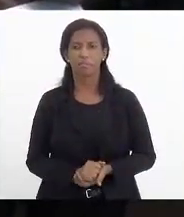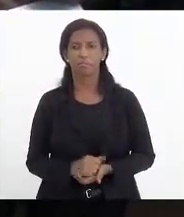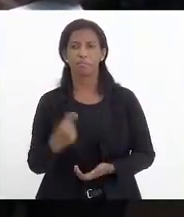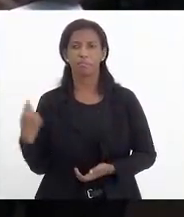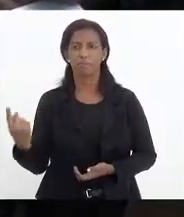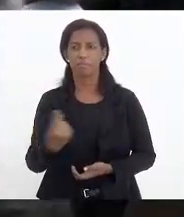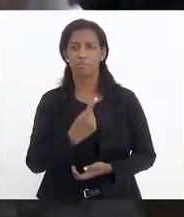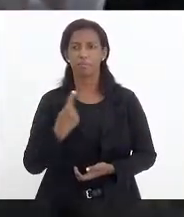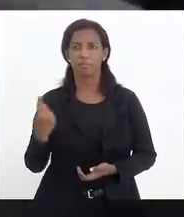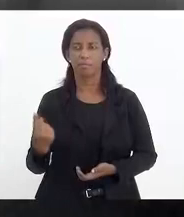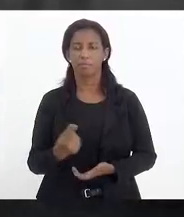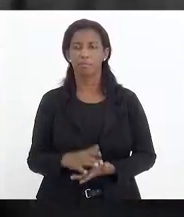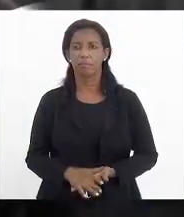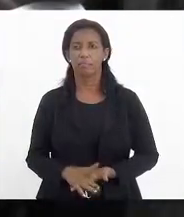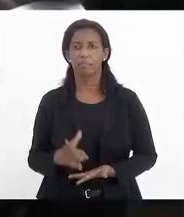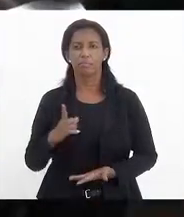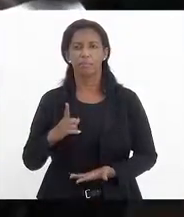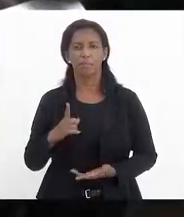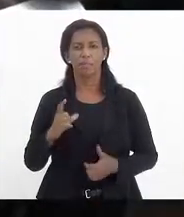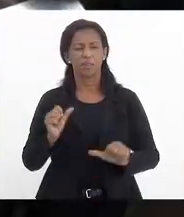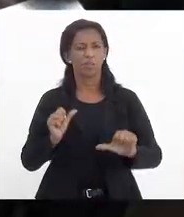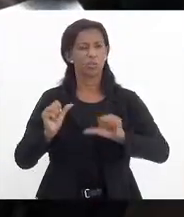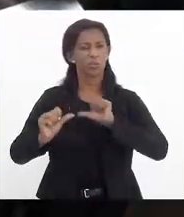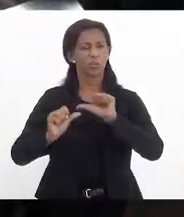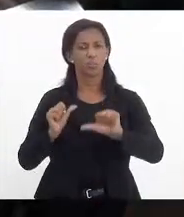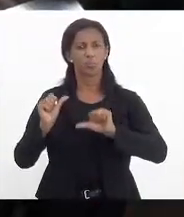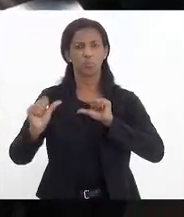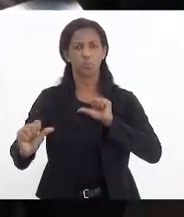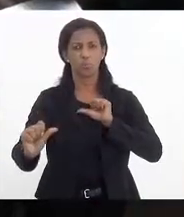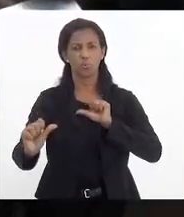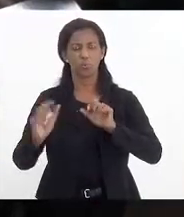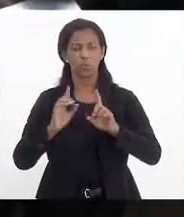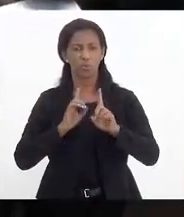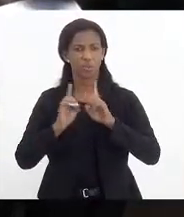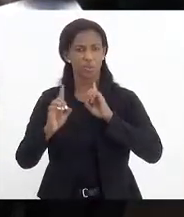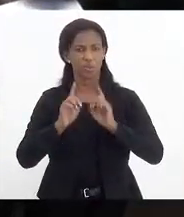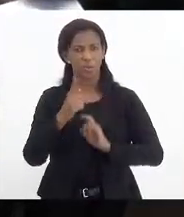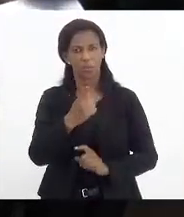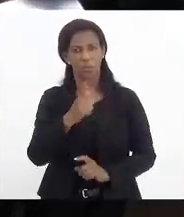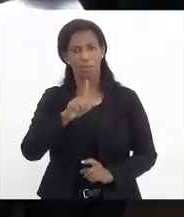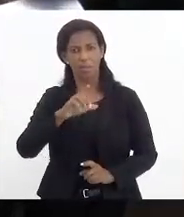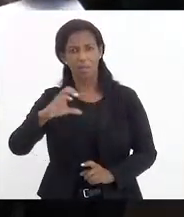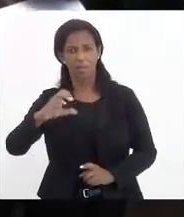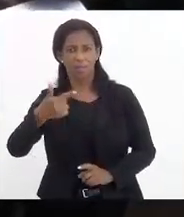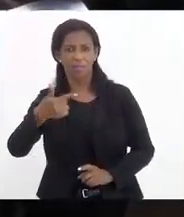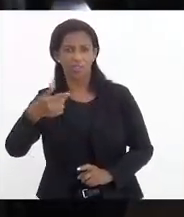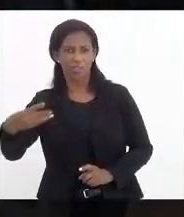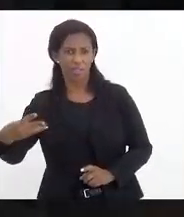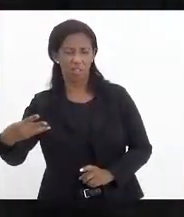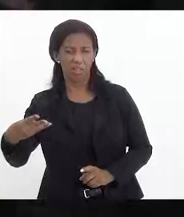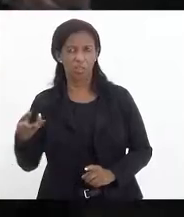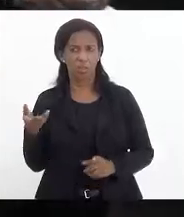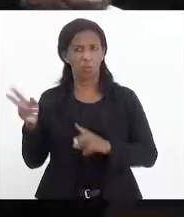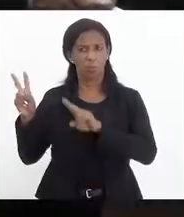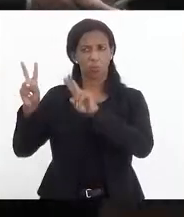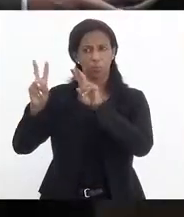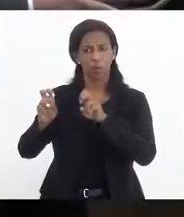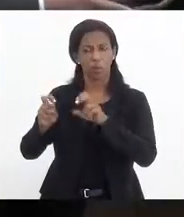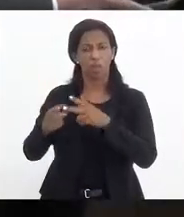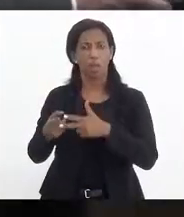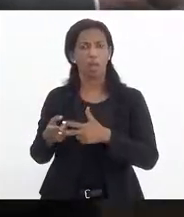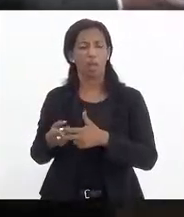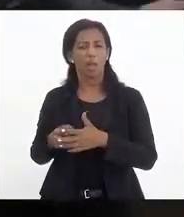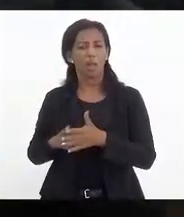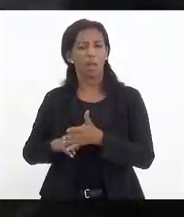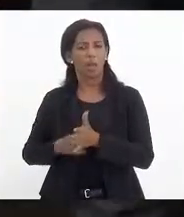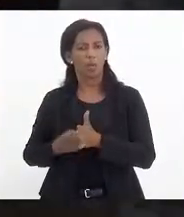gente adie a discussão do PLC 23, que trata da